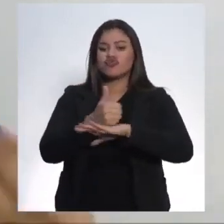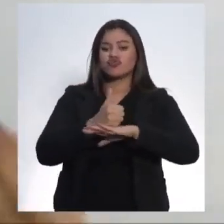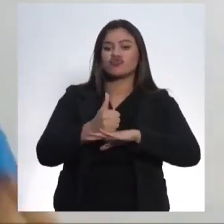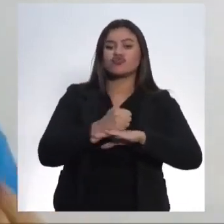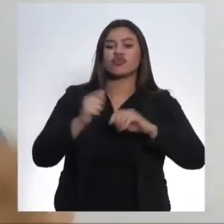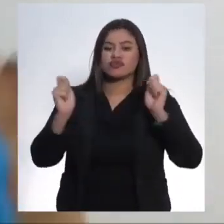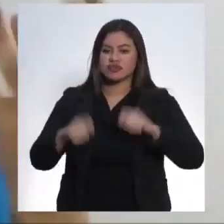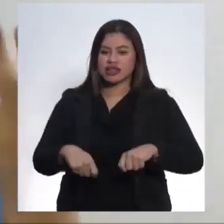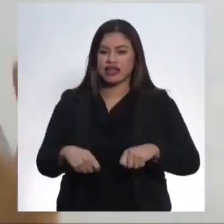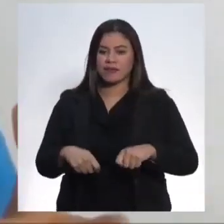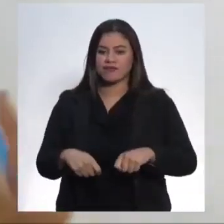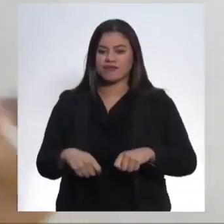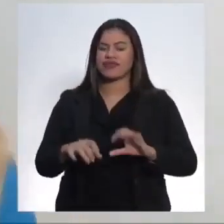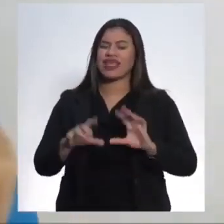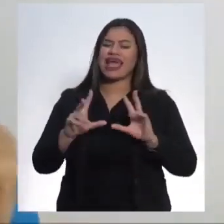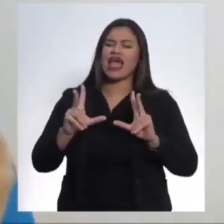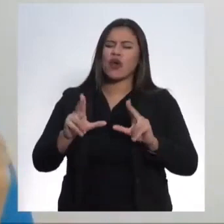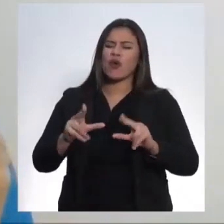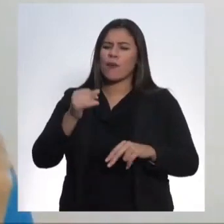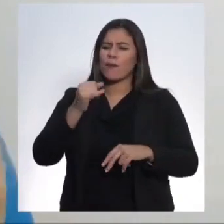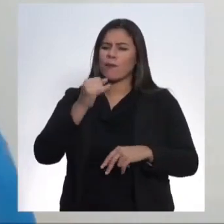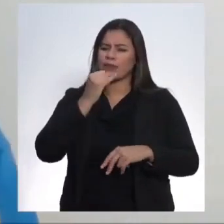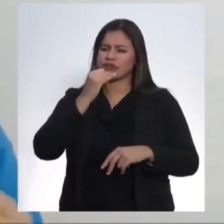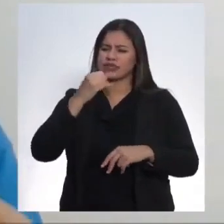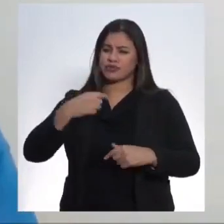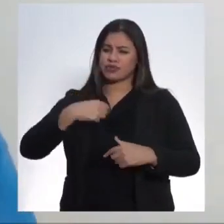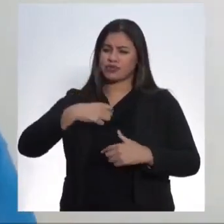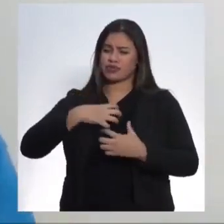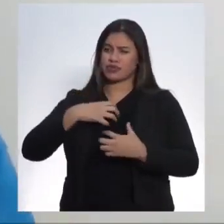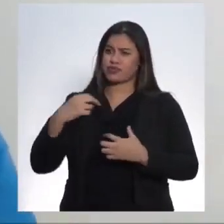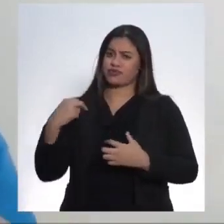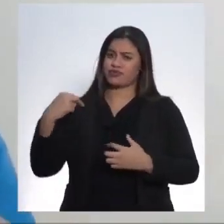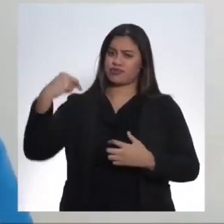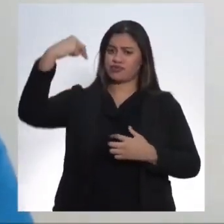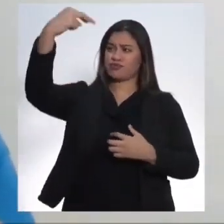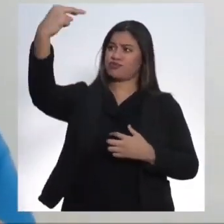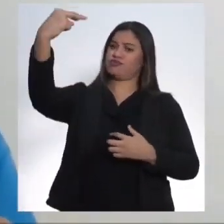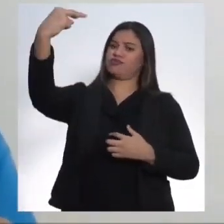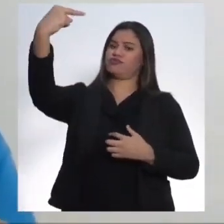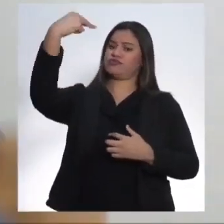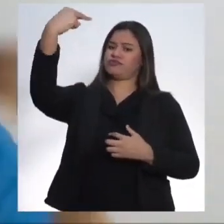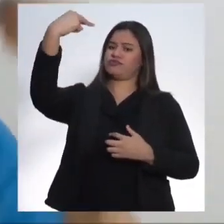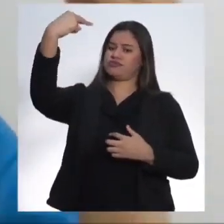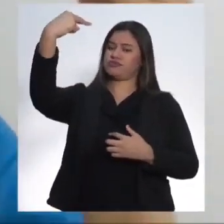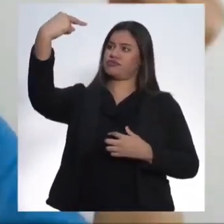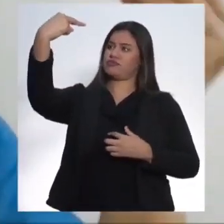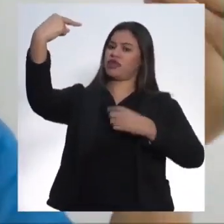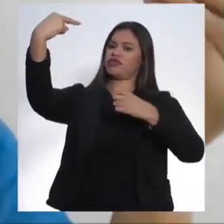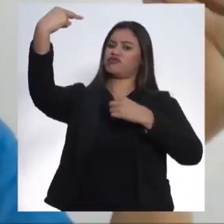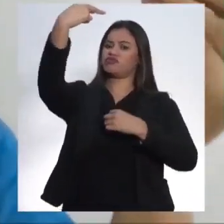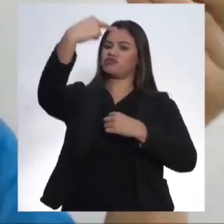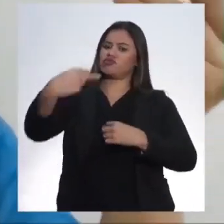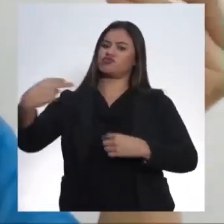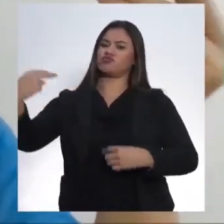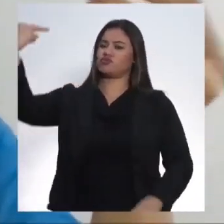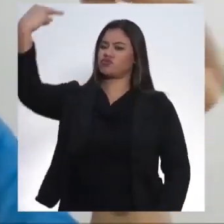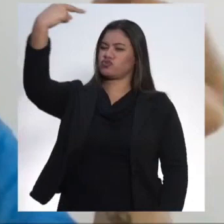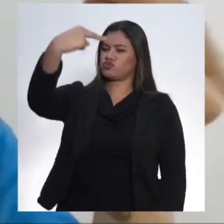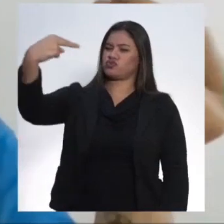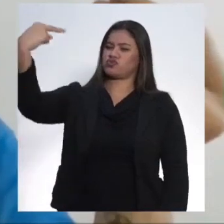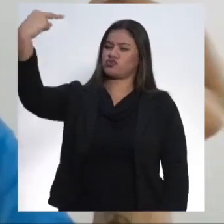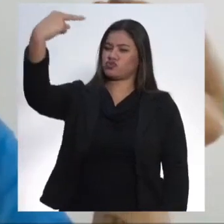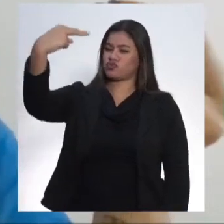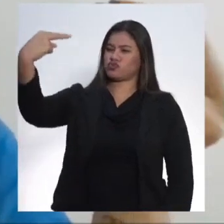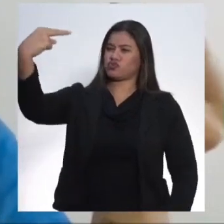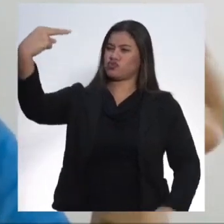estivessem se vendo de fora, tudo bem? Então se colocando num lugar mais distante para poder ter uma tomada